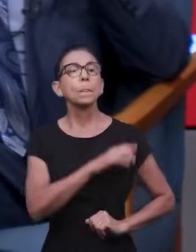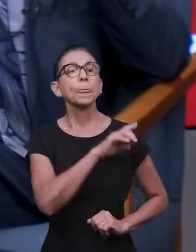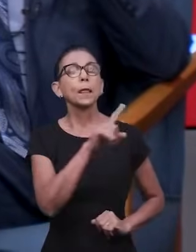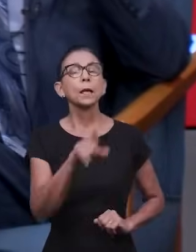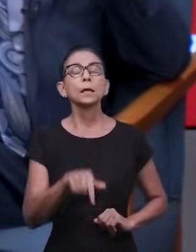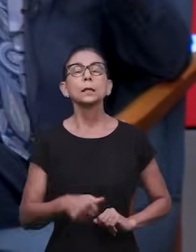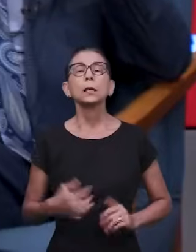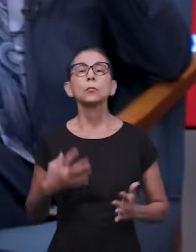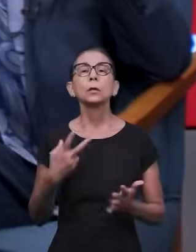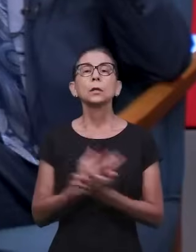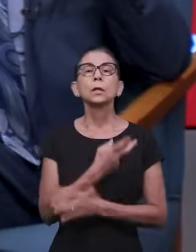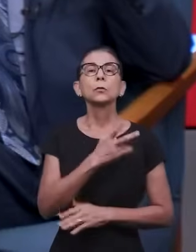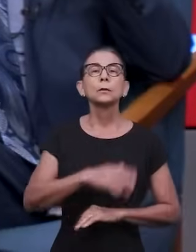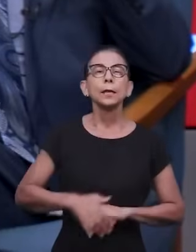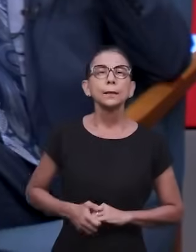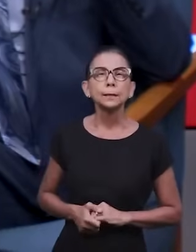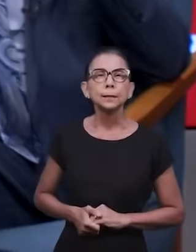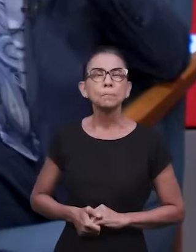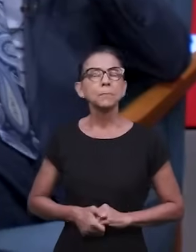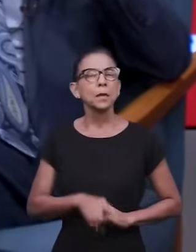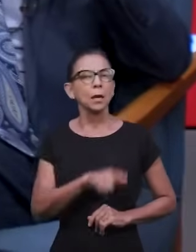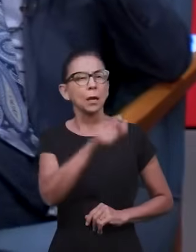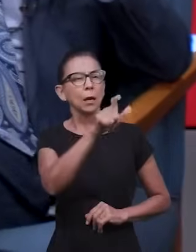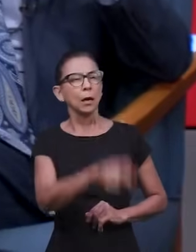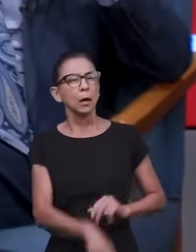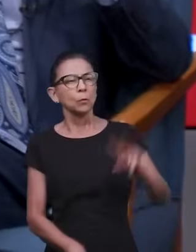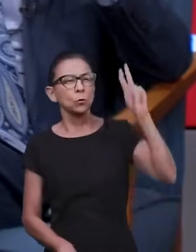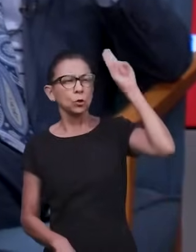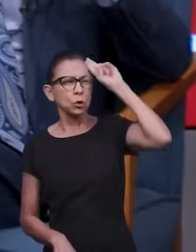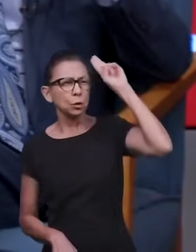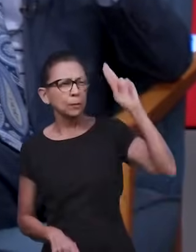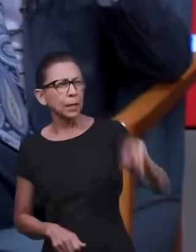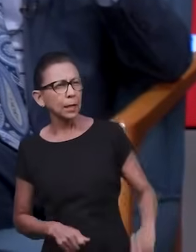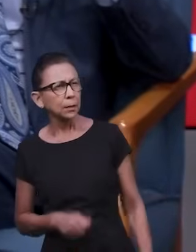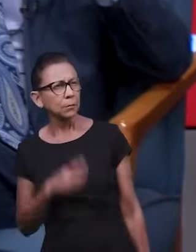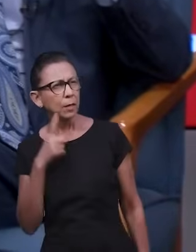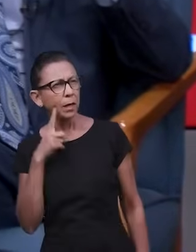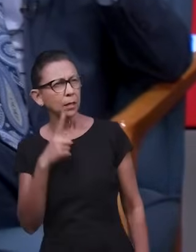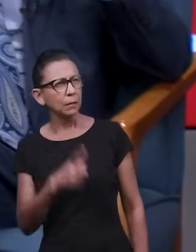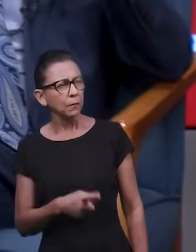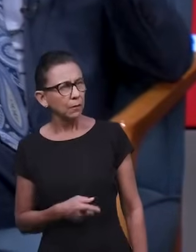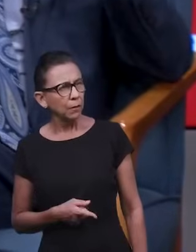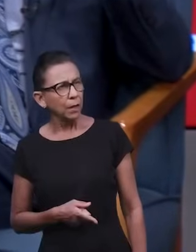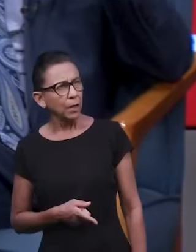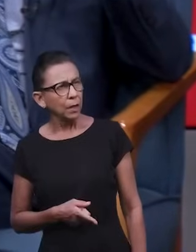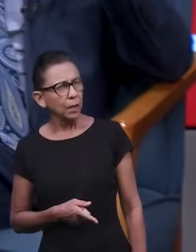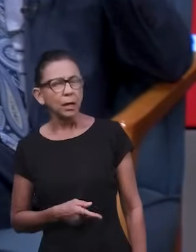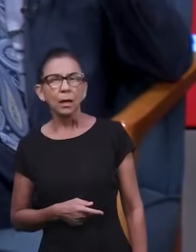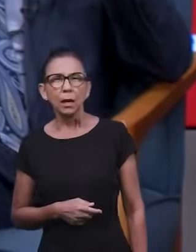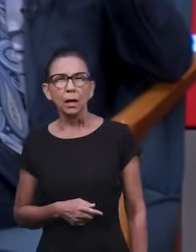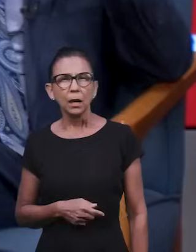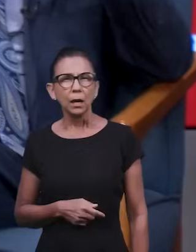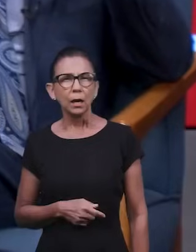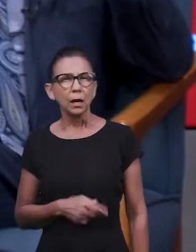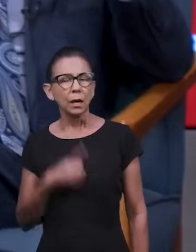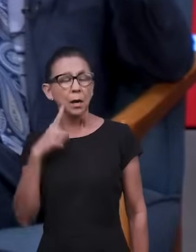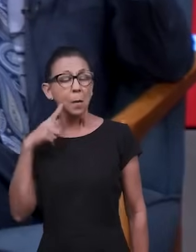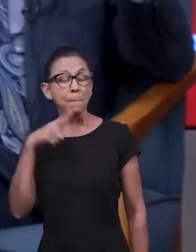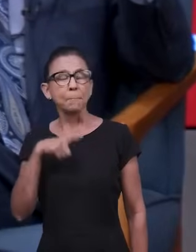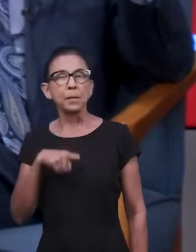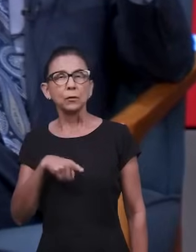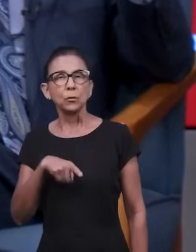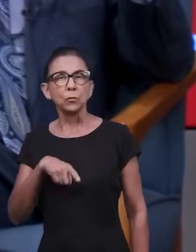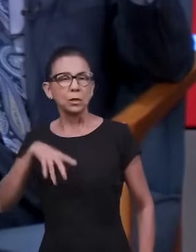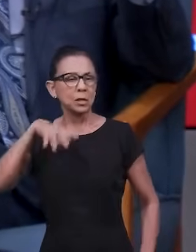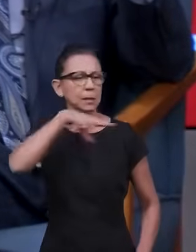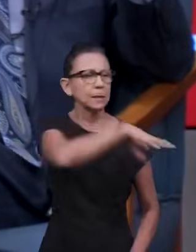daquele soldado e arrancar a orelha dele você acha que Pedro mirou